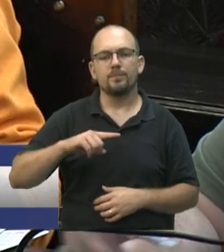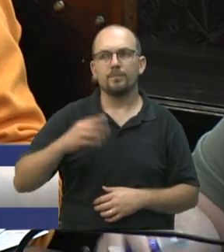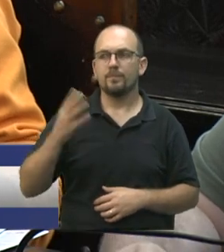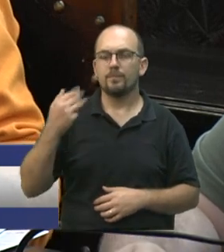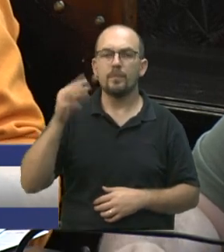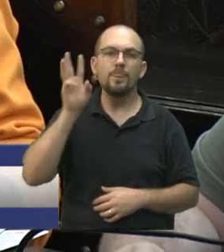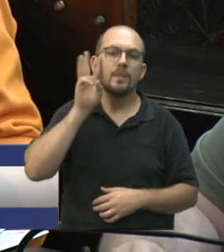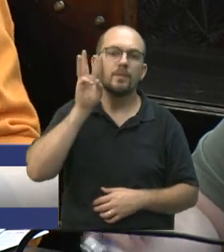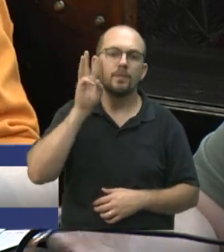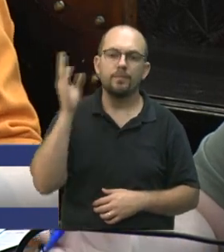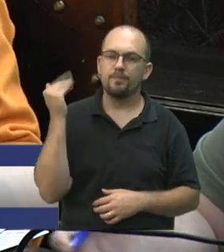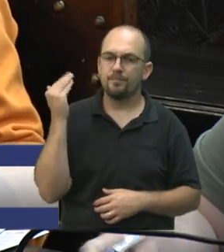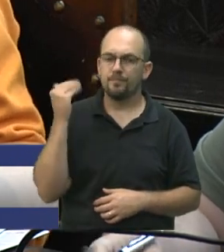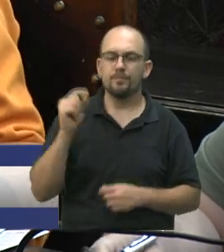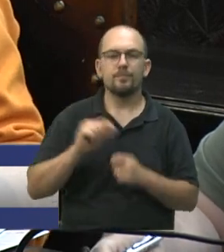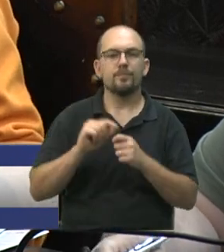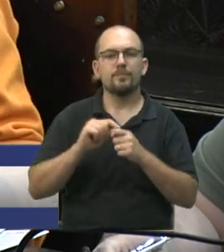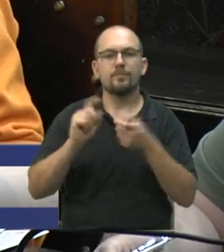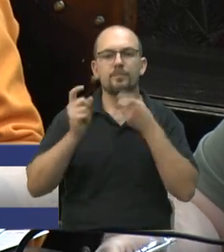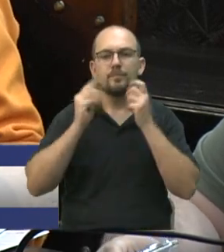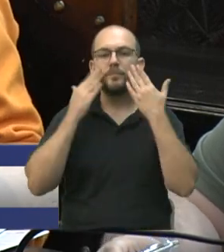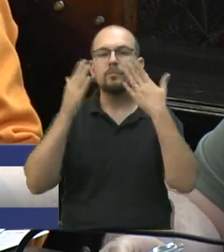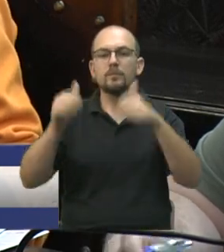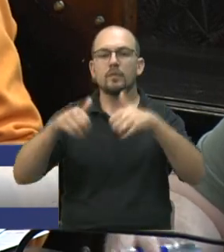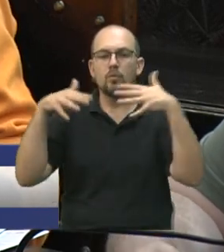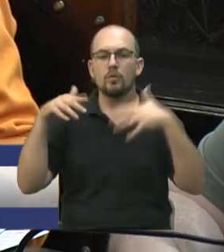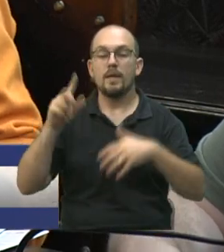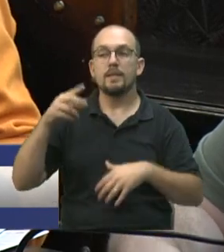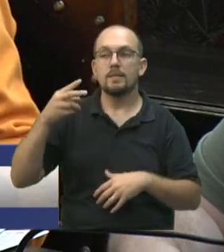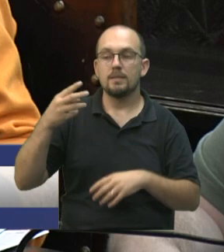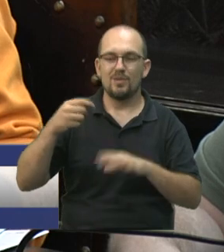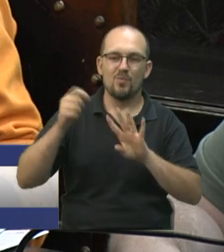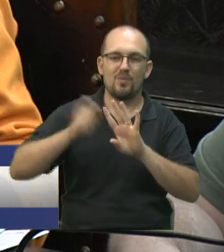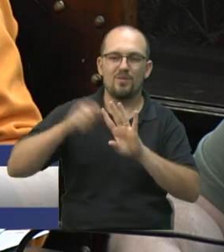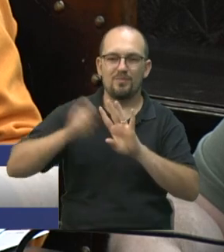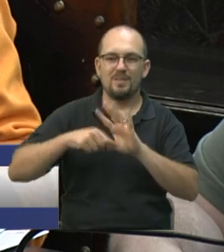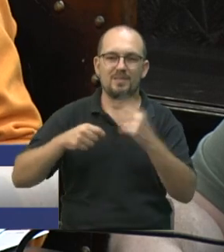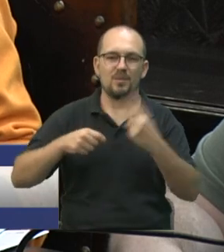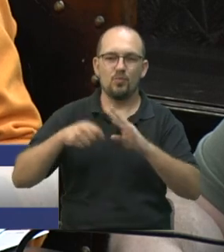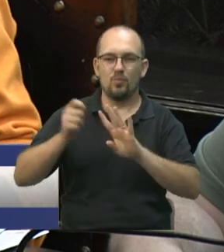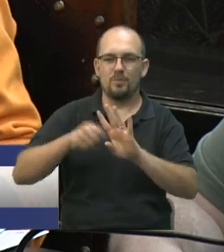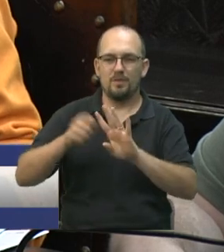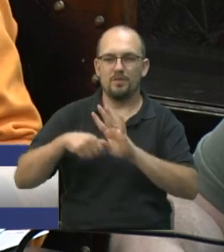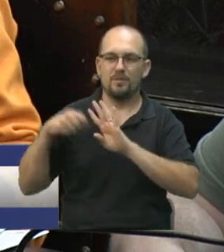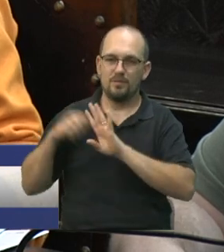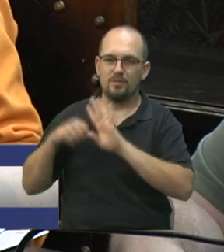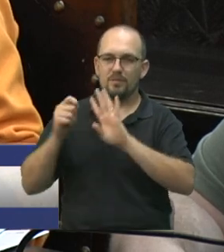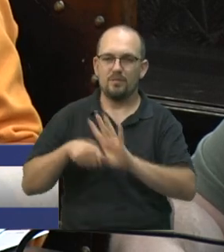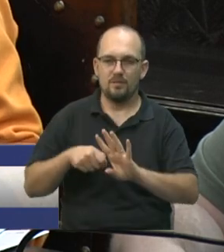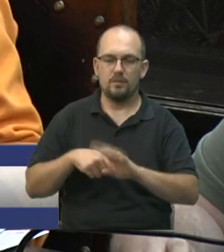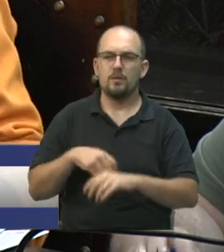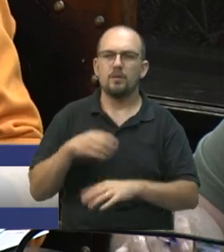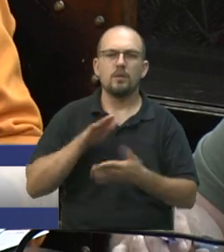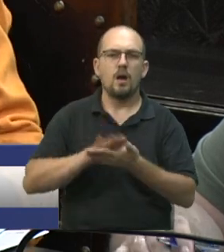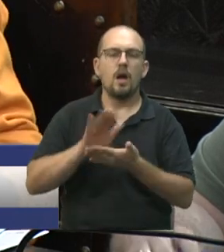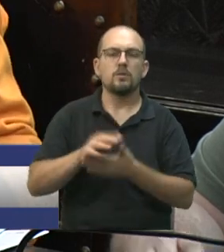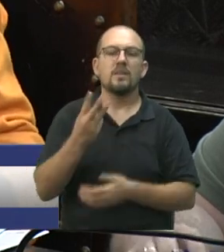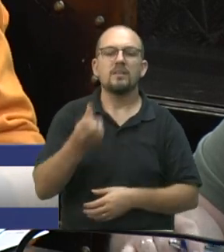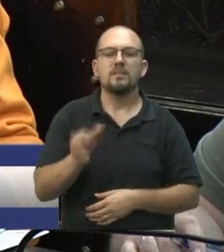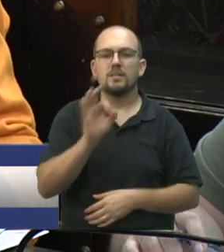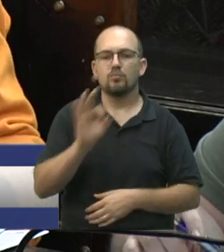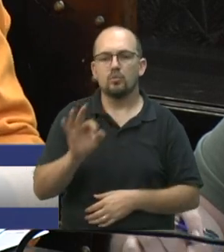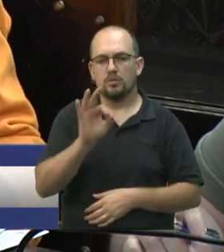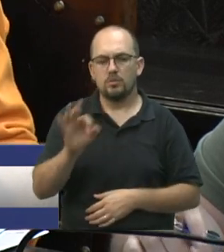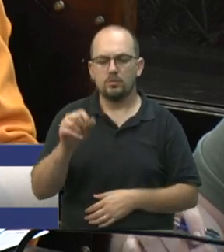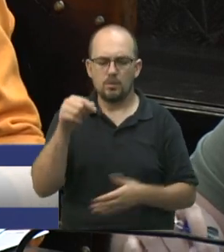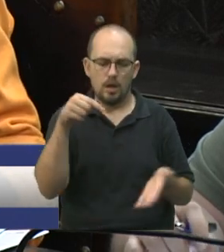terça-feira agora, nós fizemos a prestação de contas do segundo quadrimestre e estava dando 36% o gasto com pessoal. O percentual